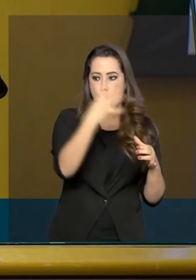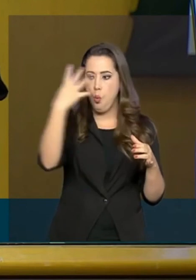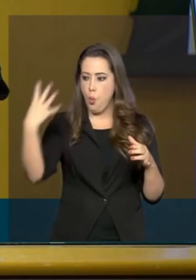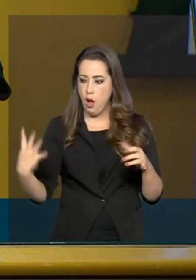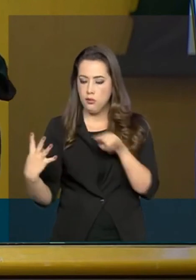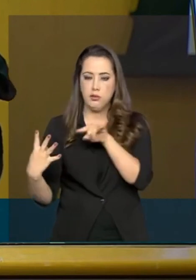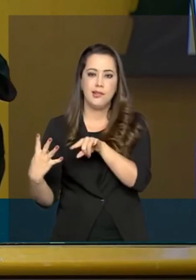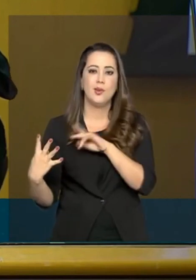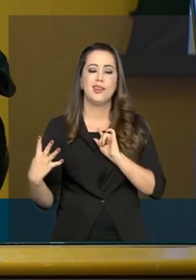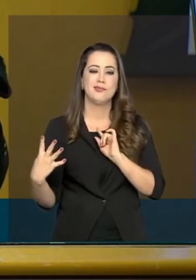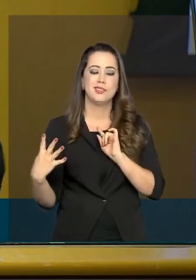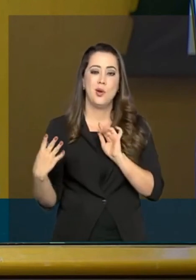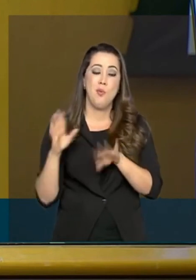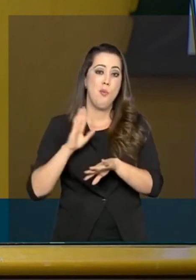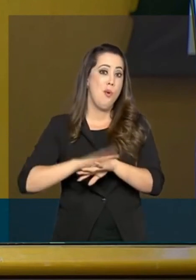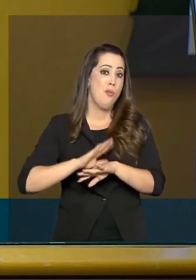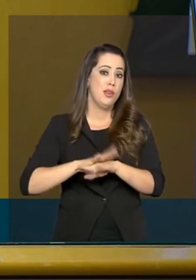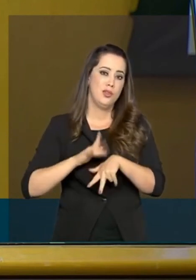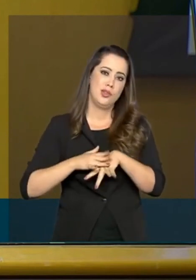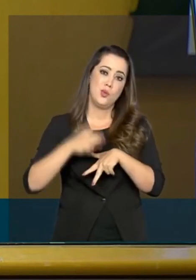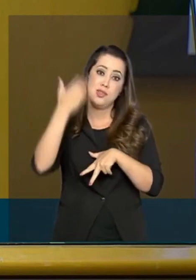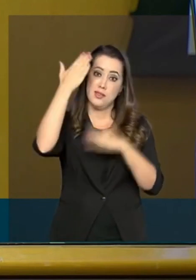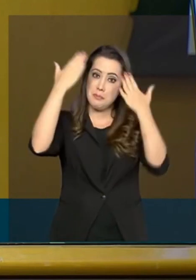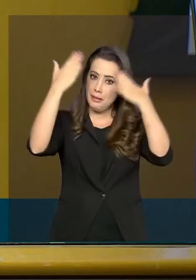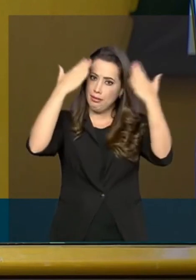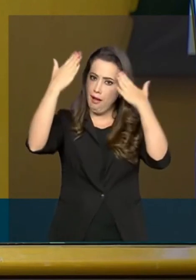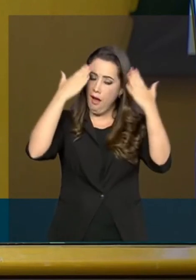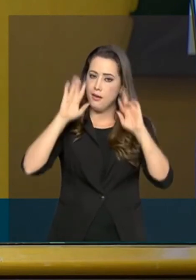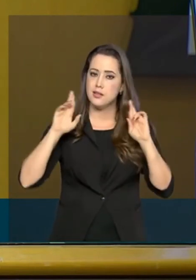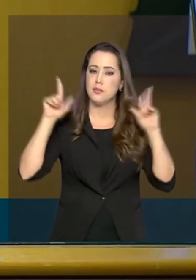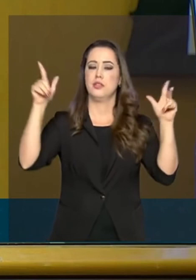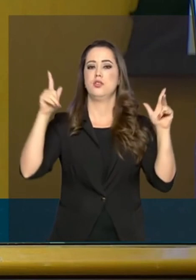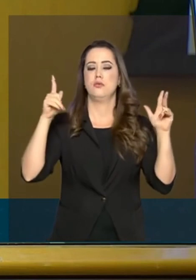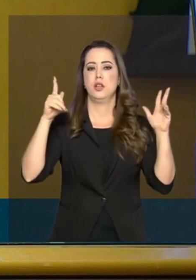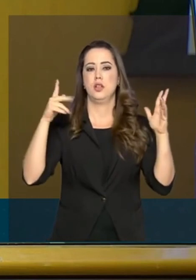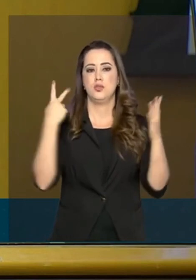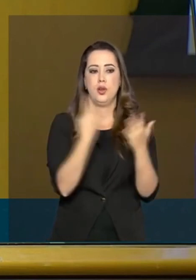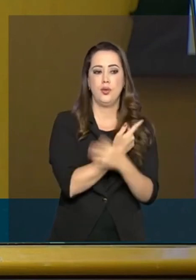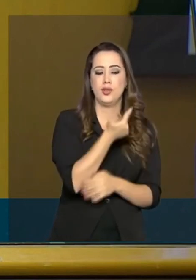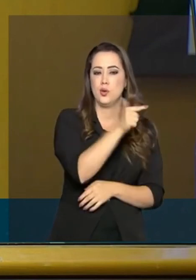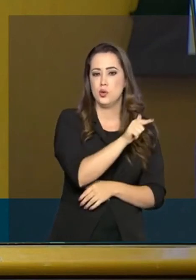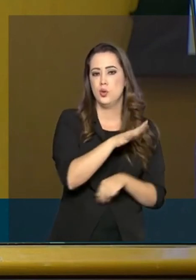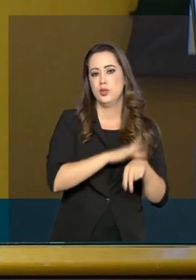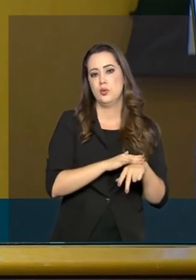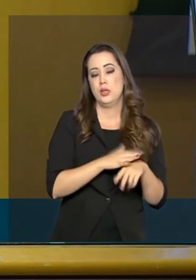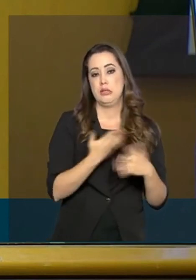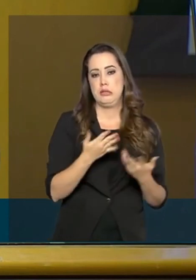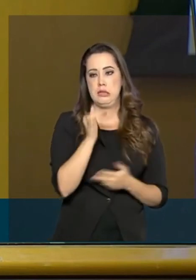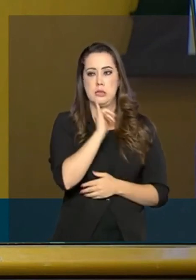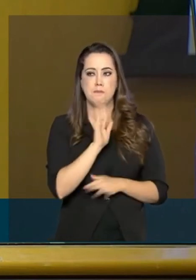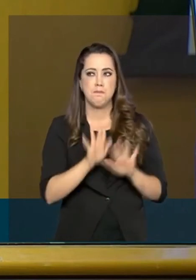das doenças mentais. Porque as doenças mentais, elas funcionam diferente do que funcionam as outras doenças. Você